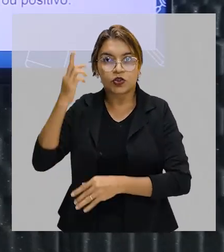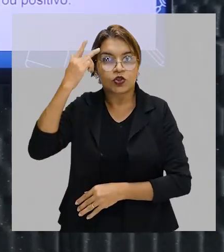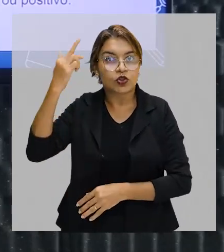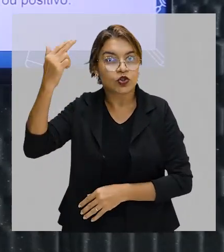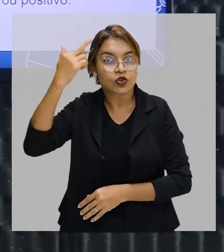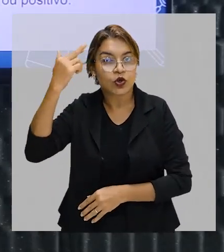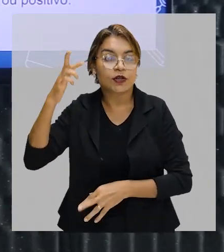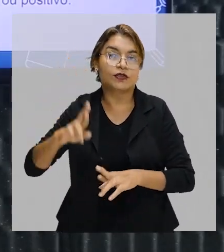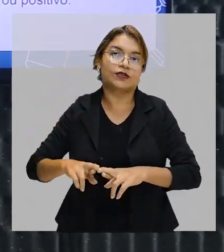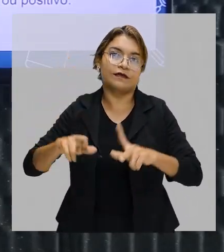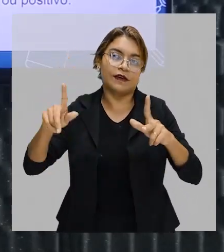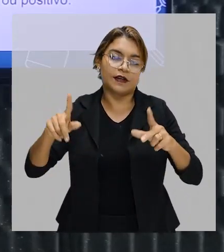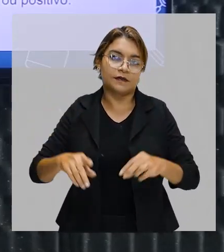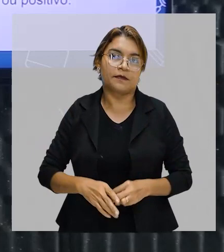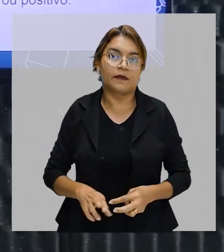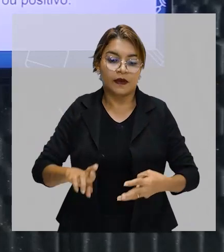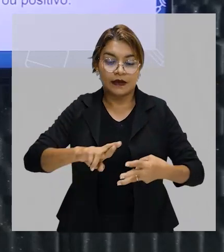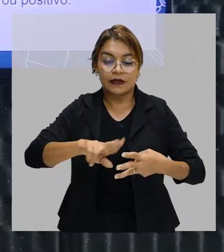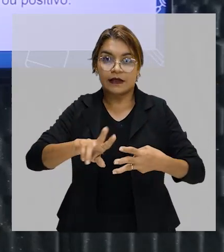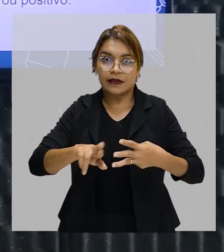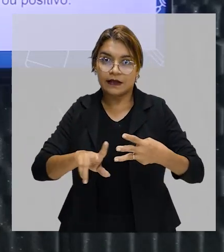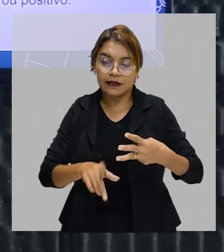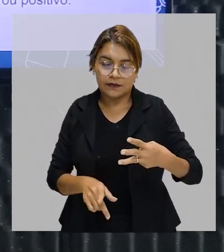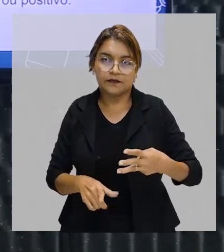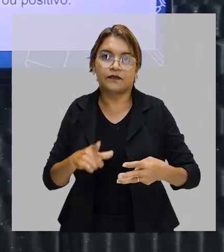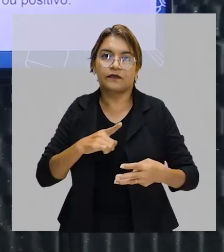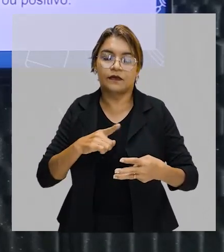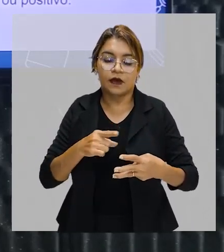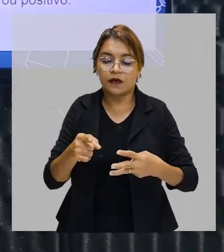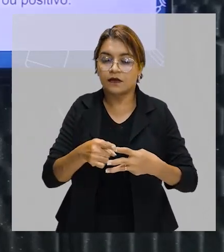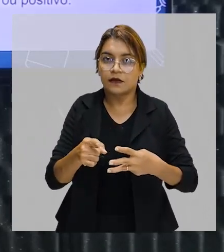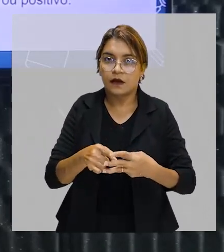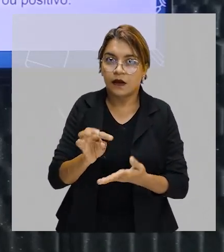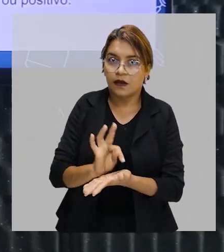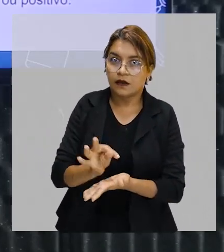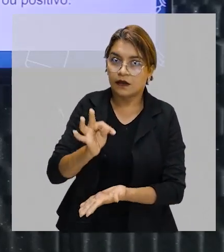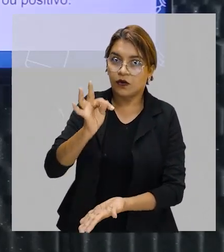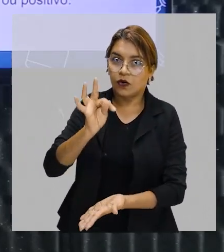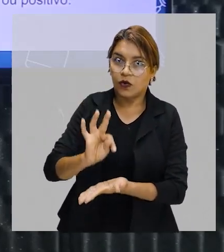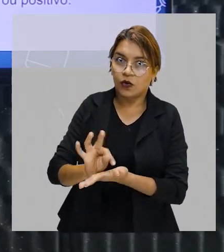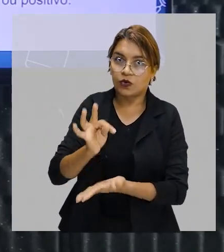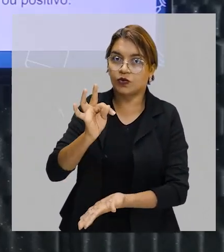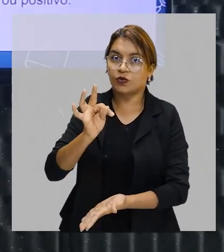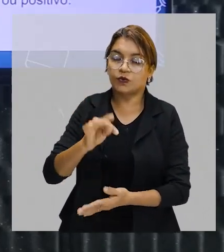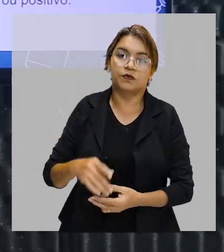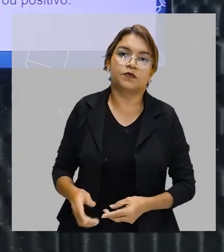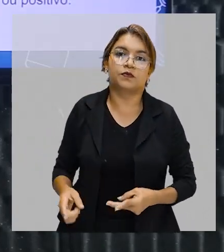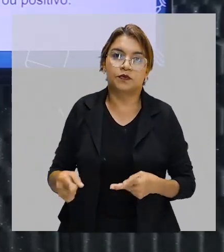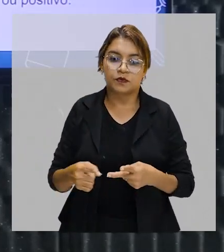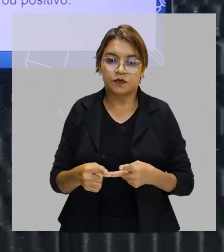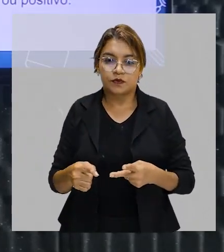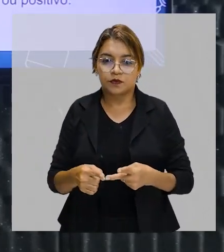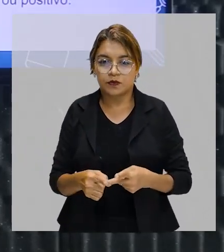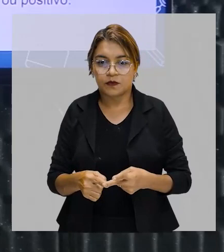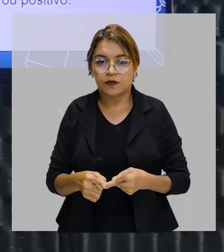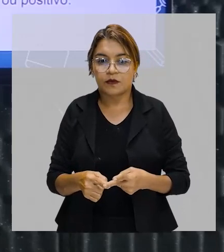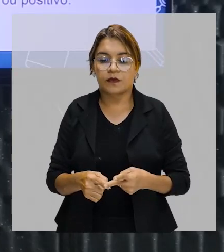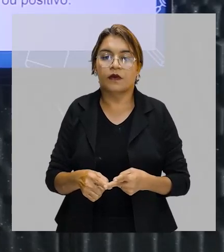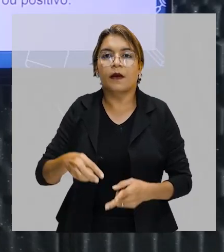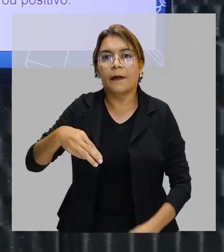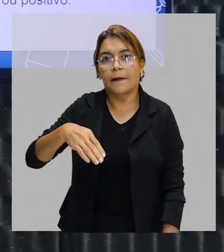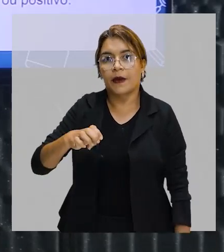diferentes, que seria o estado teológico, também pode ser chamado de fictício, o estado